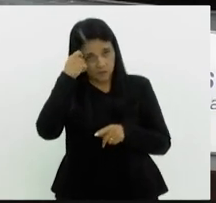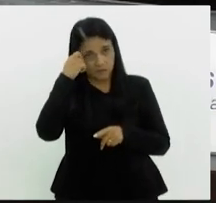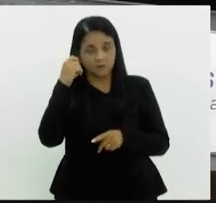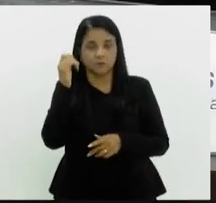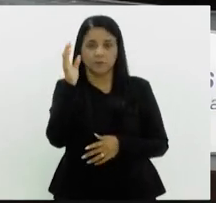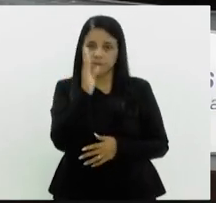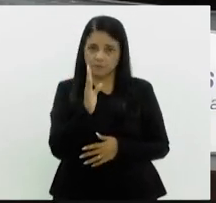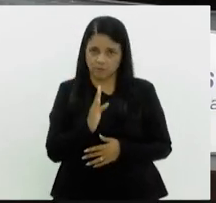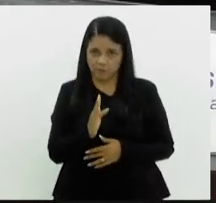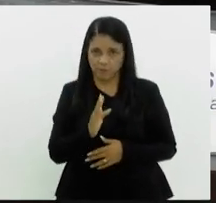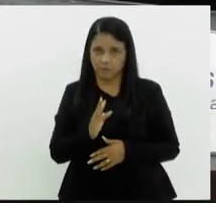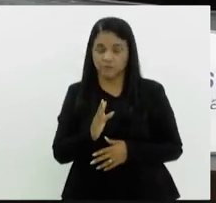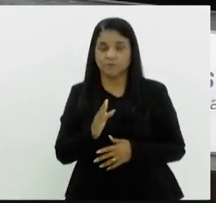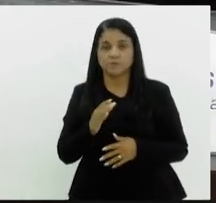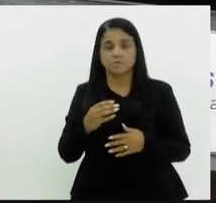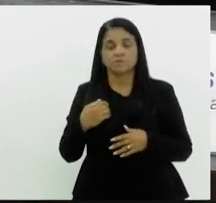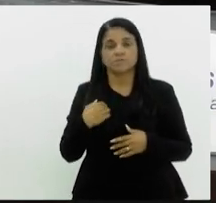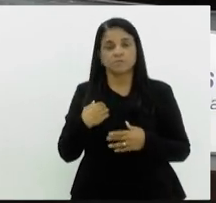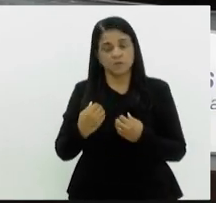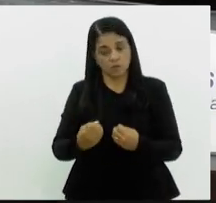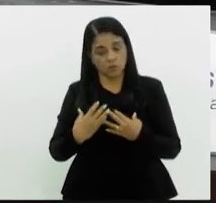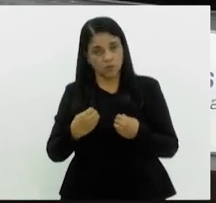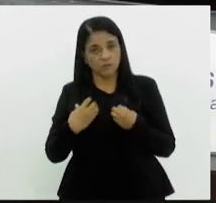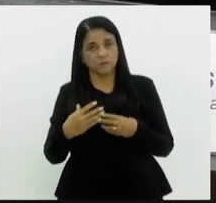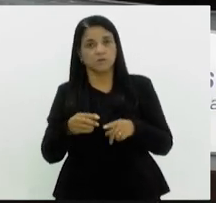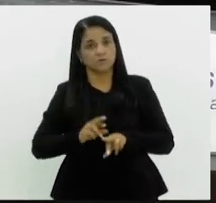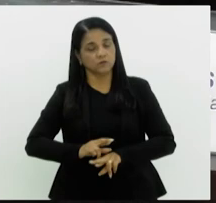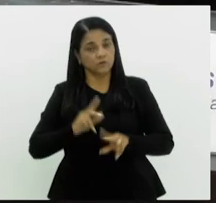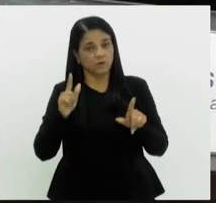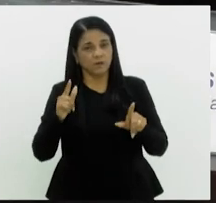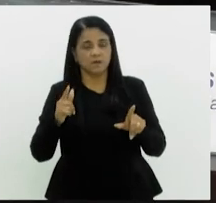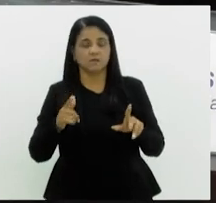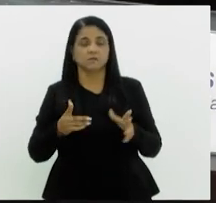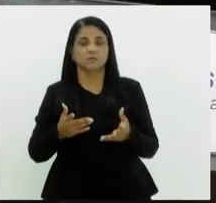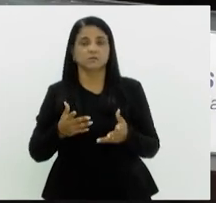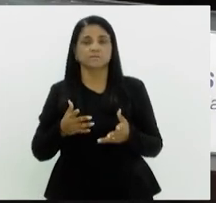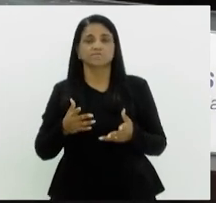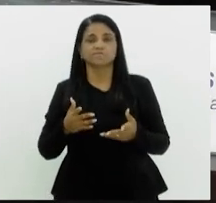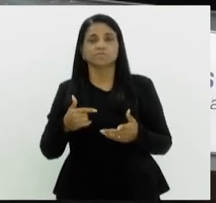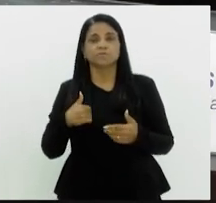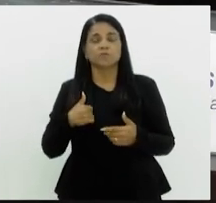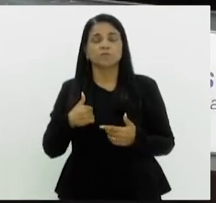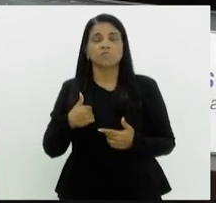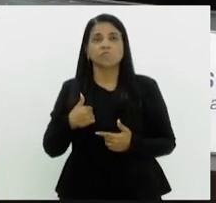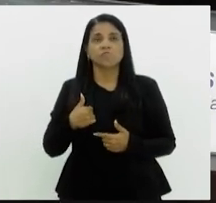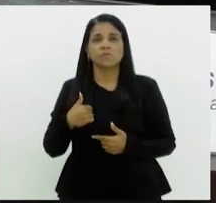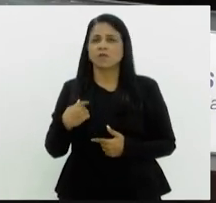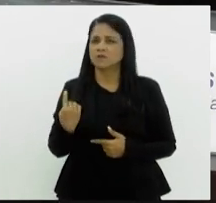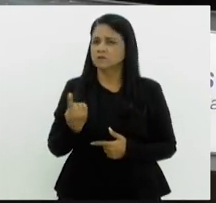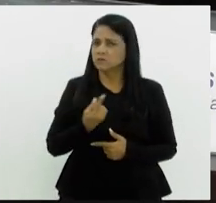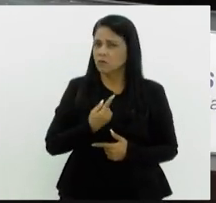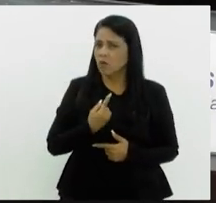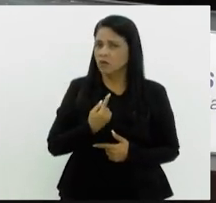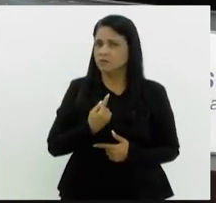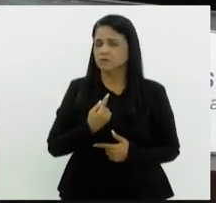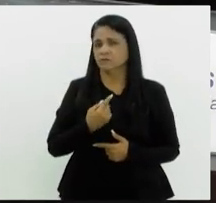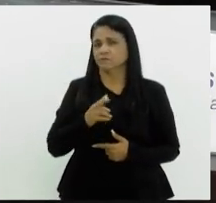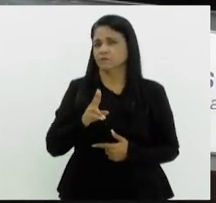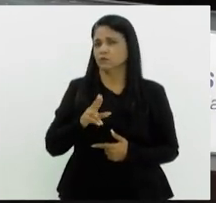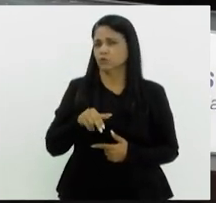país, né, que são situações diferenciadas, da gente nunca deixar